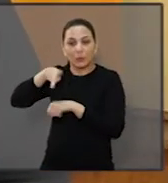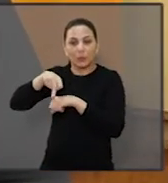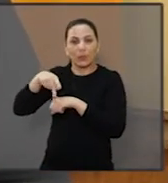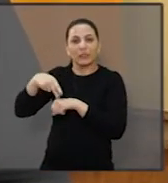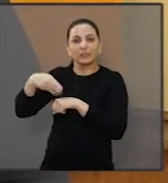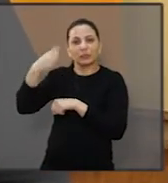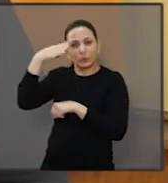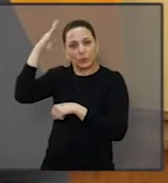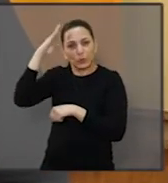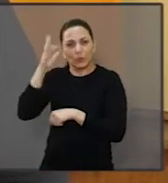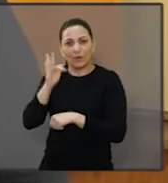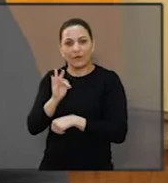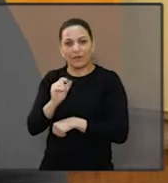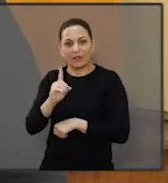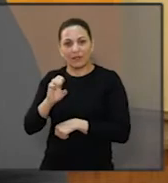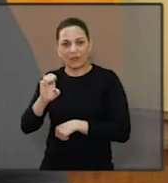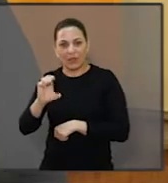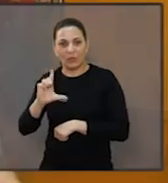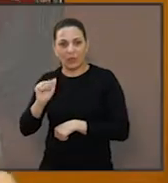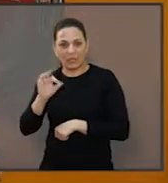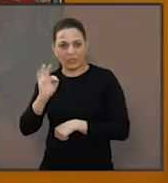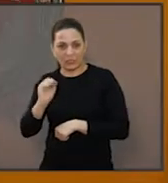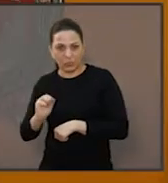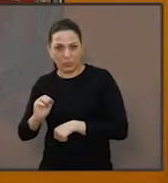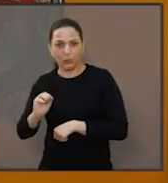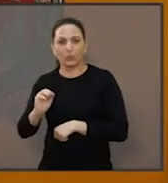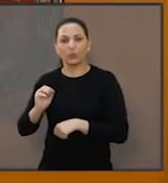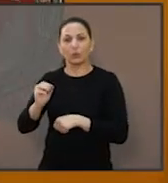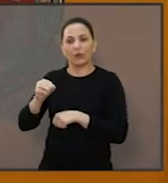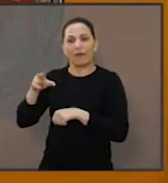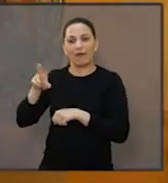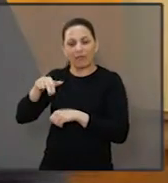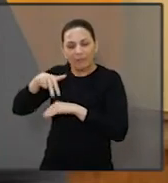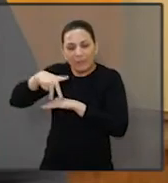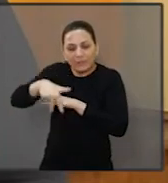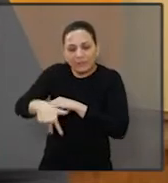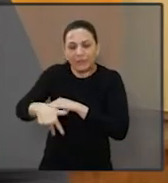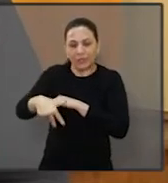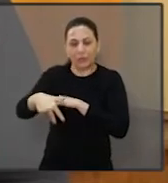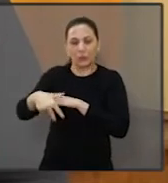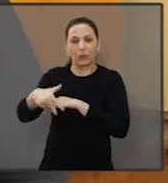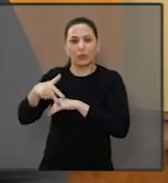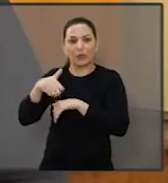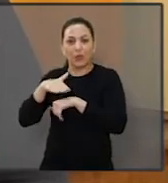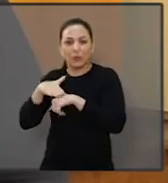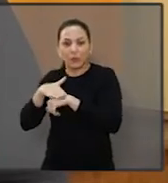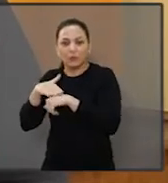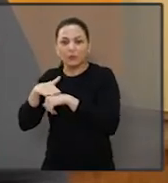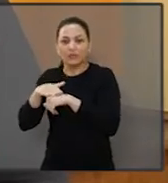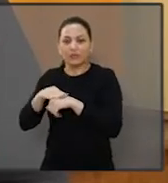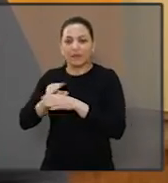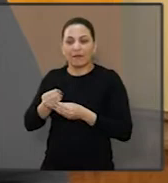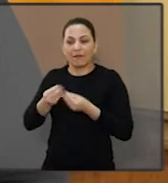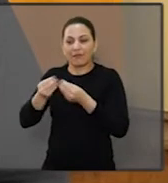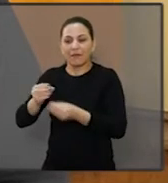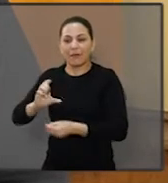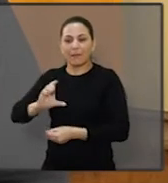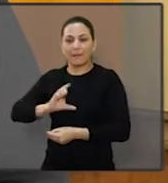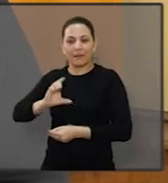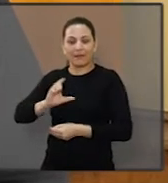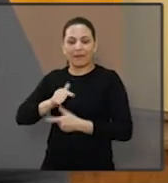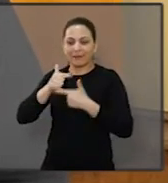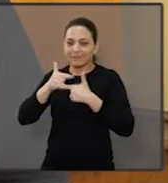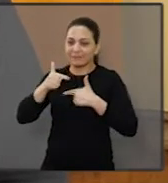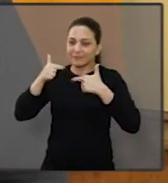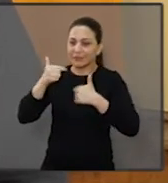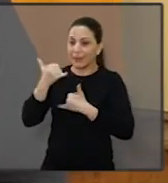Fidel Castro estava dentro do ginásio. E ele foi lá falar com vocês. Foi, desceu para entregar a medalha para gente, muito